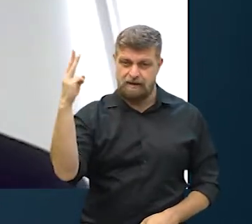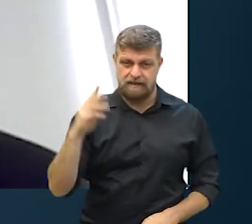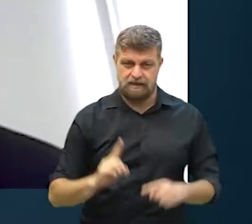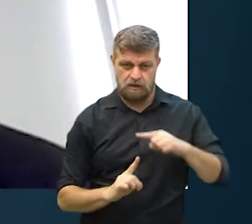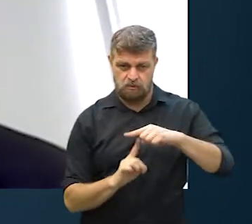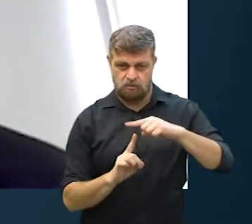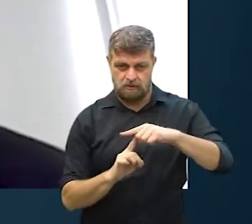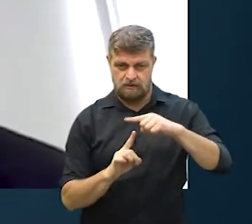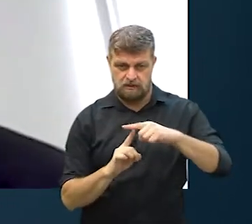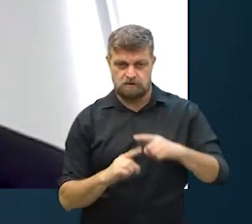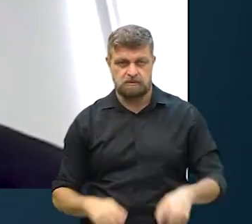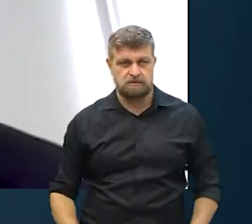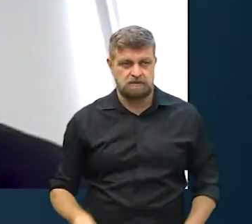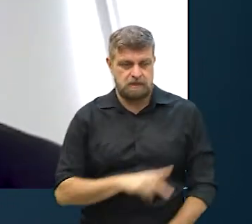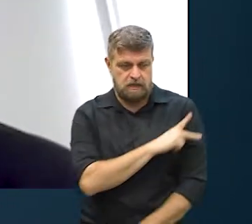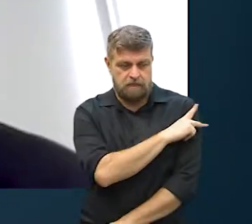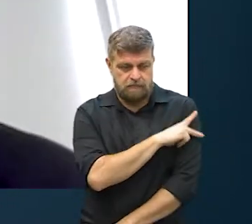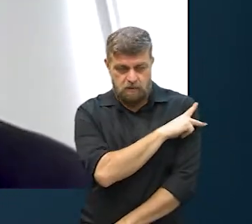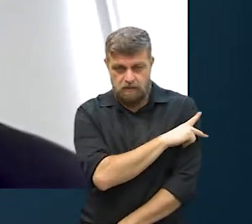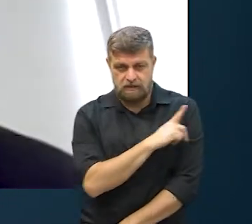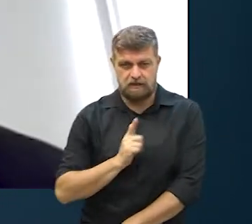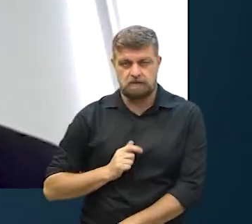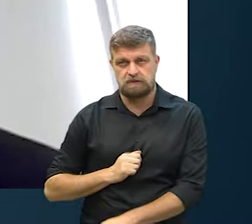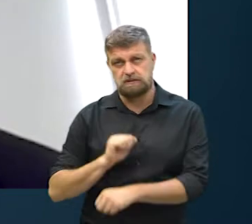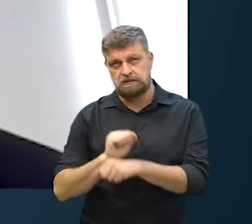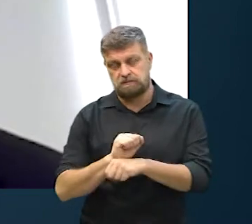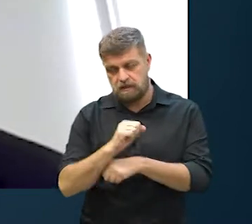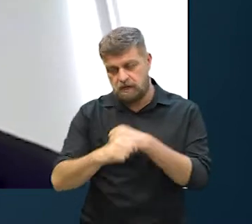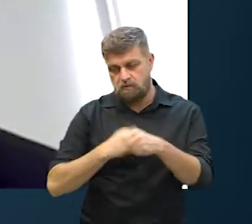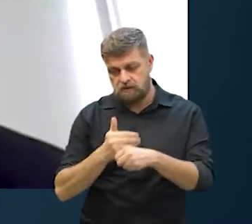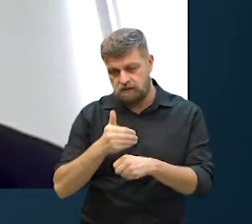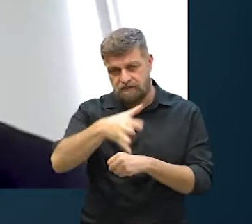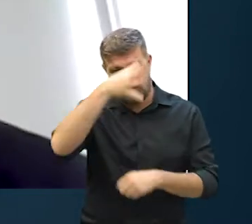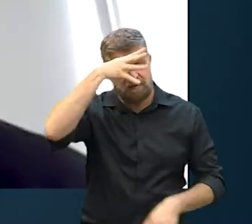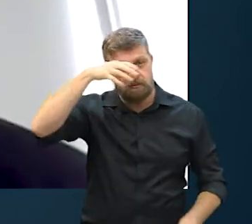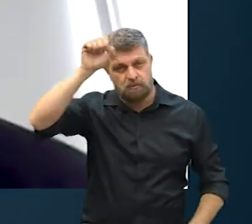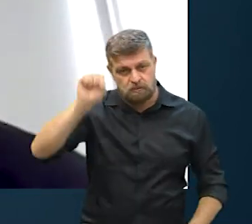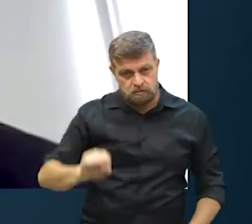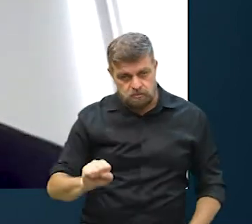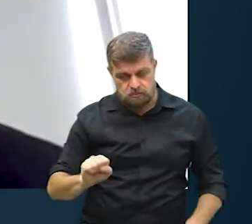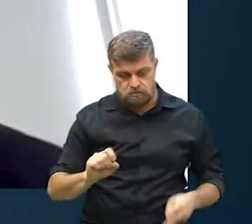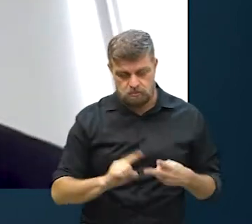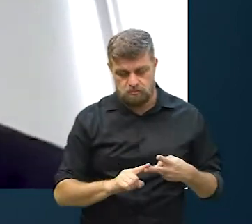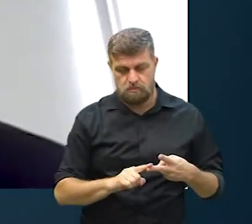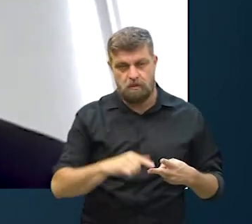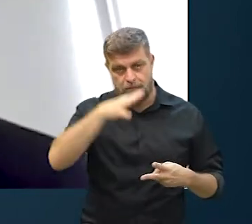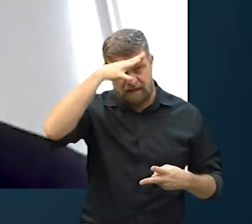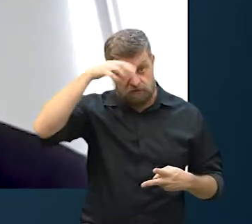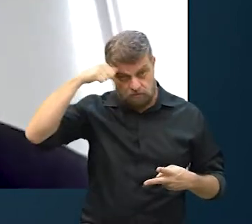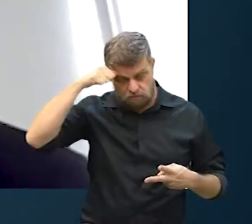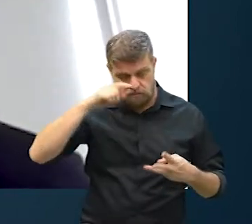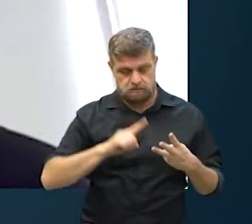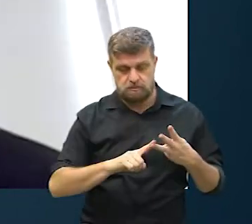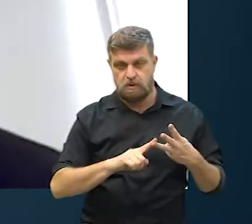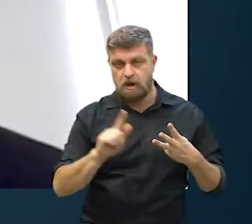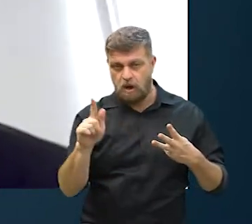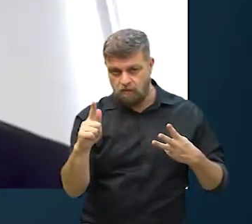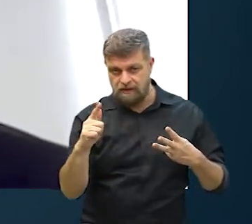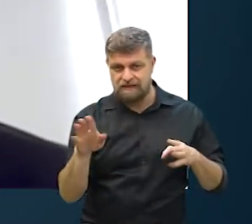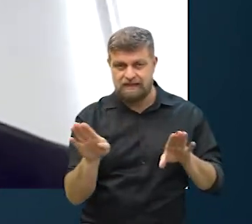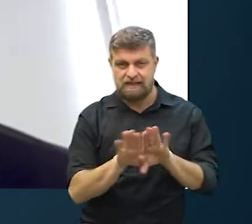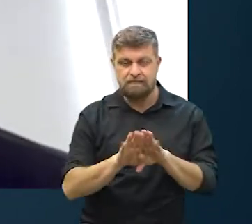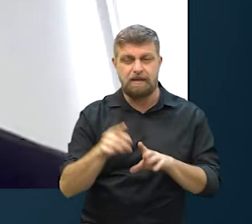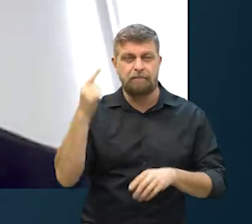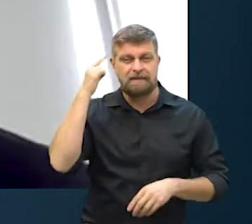Tocantins. No final do próximo ano a gente espera já estar Mato Grosso, Goiás, Mato Grosso do Sul, e já pensando